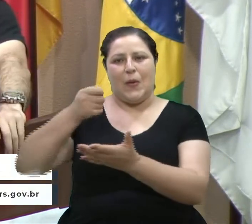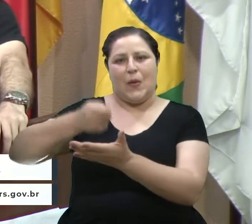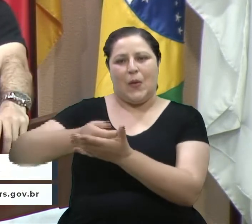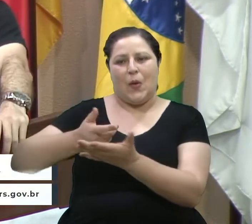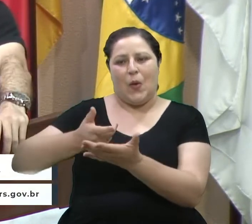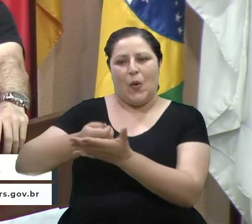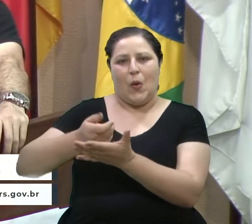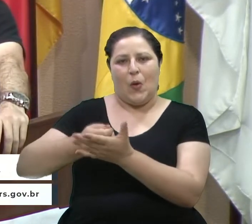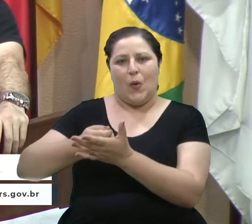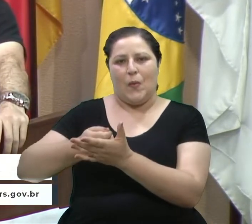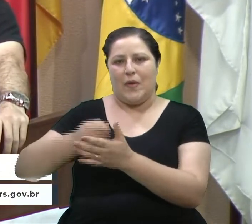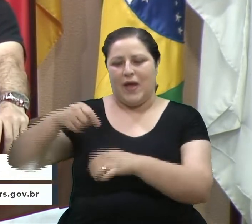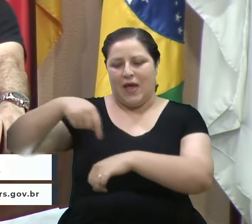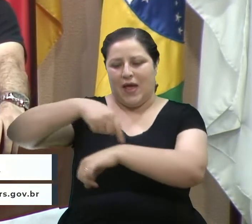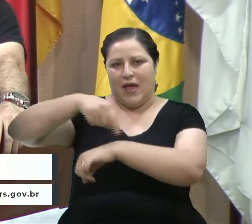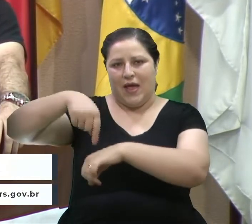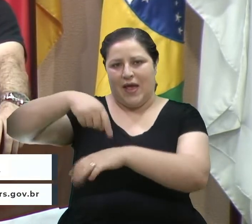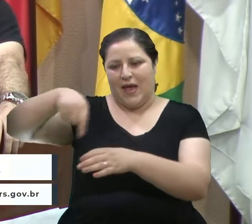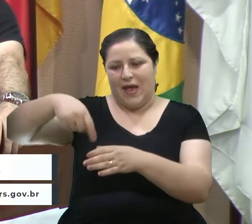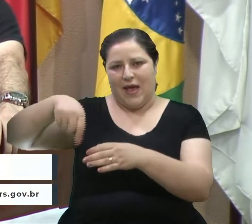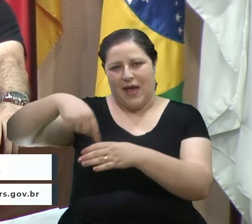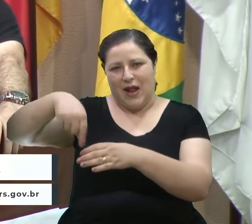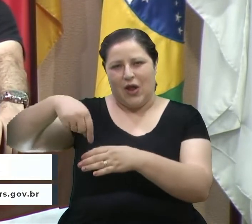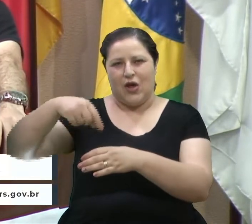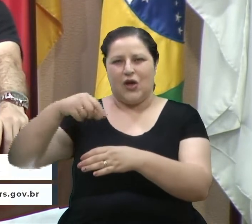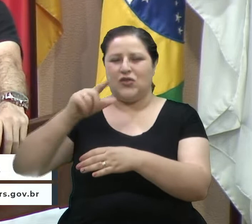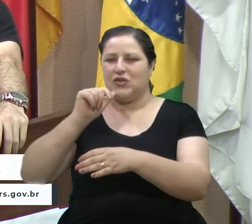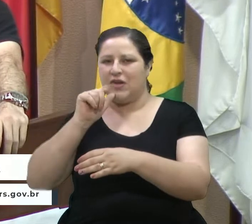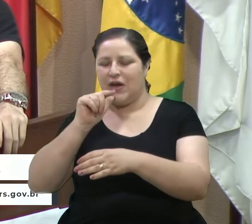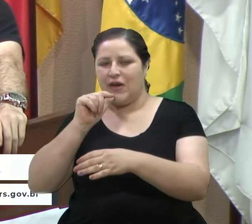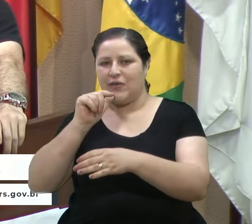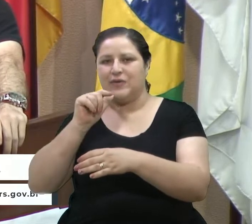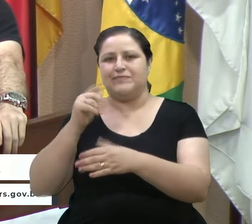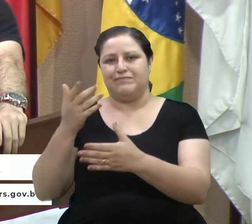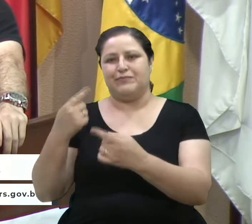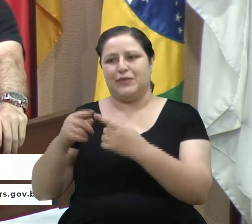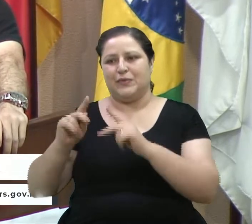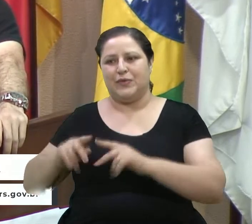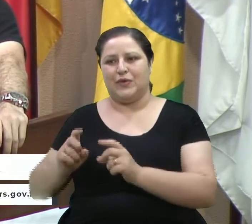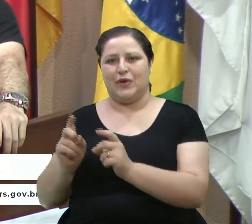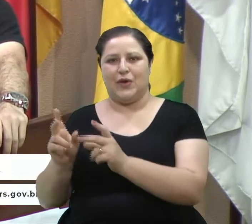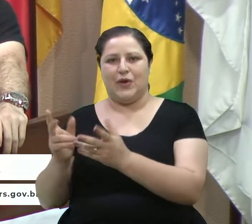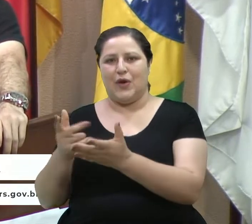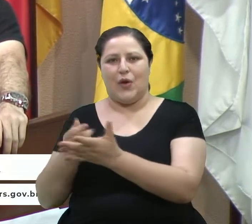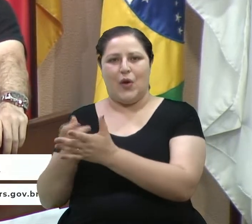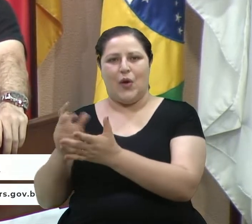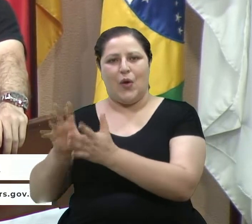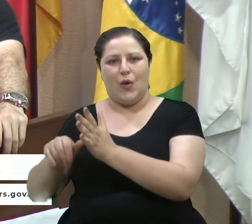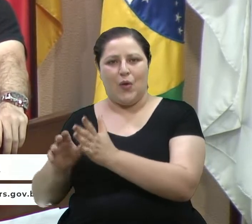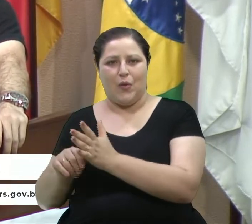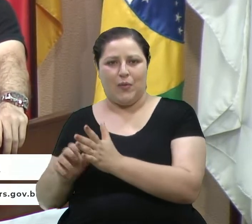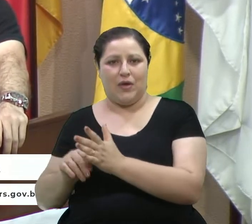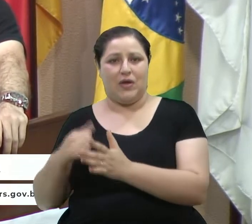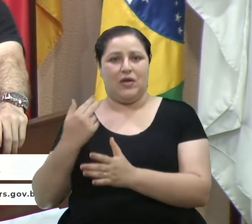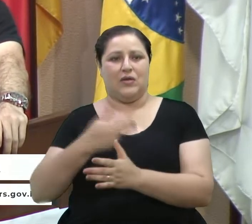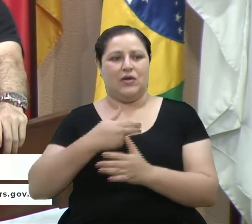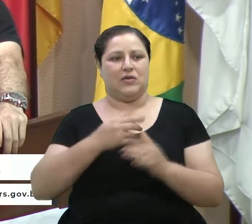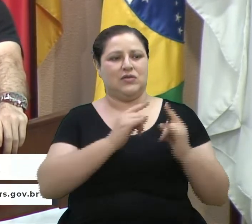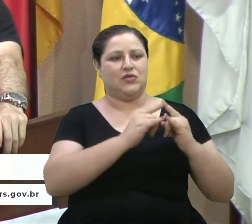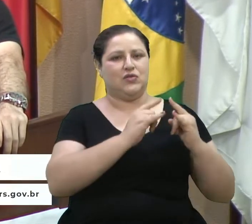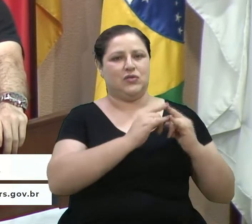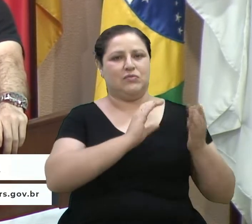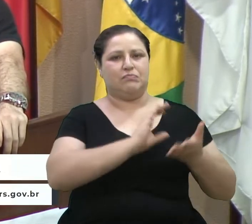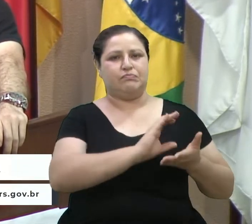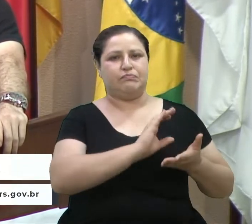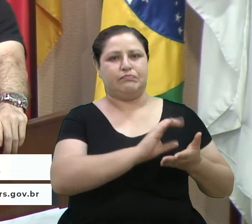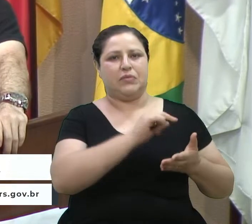paga isso aí através dos impostos, mantém instituições que era para resolver o problema e não resolvem, e se caso ele for preso, a gente vai